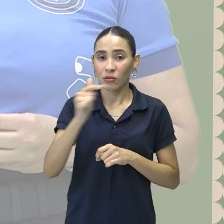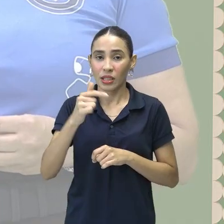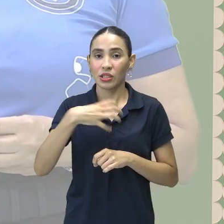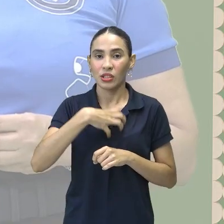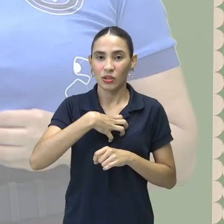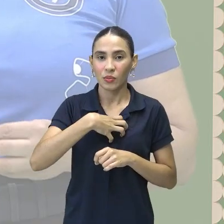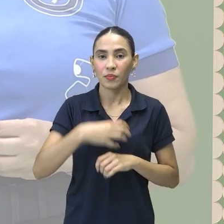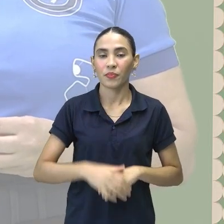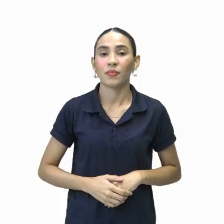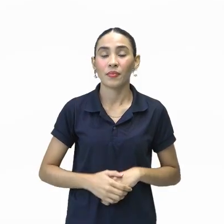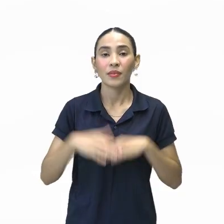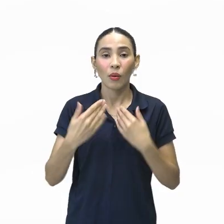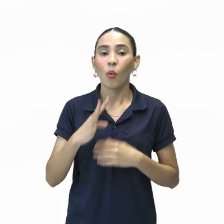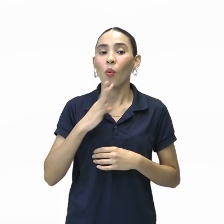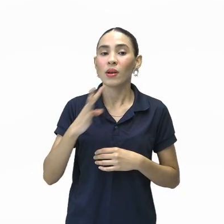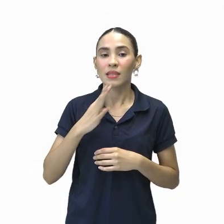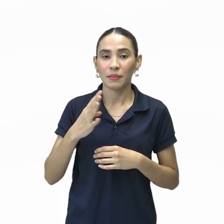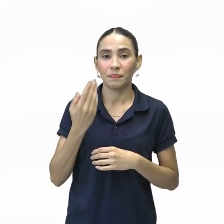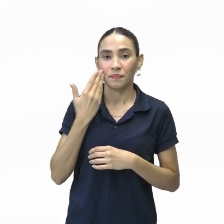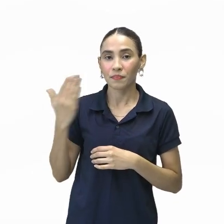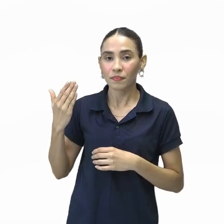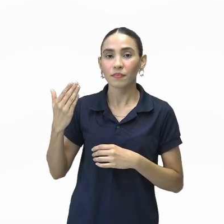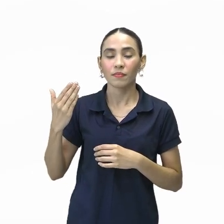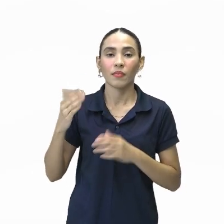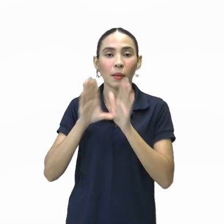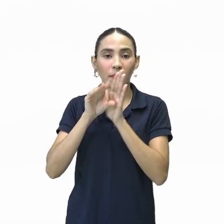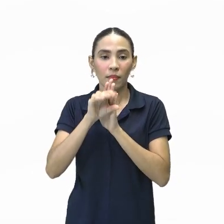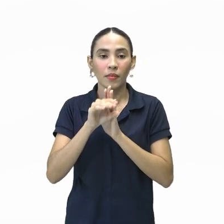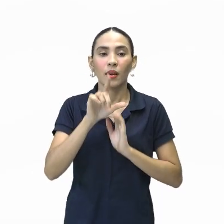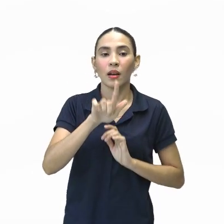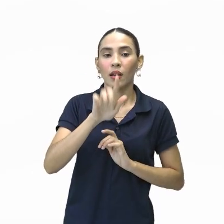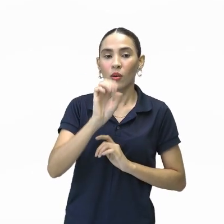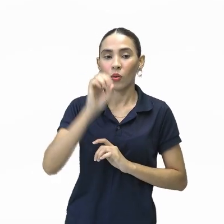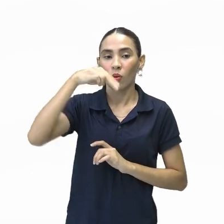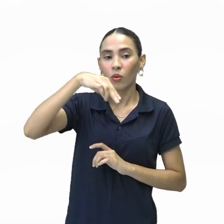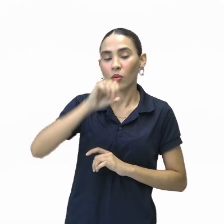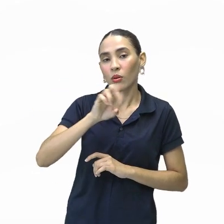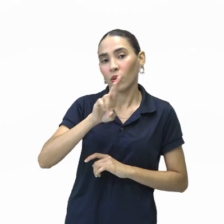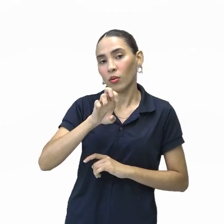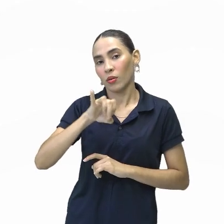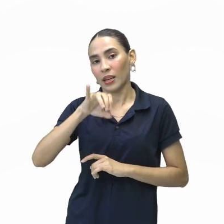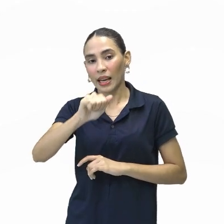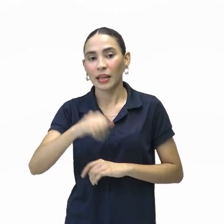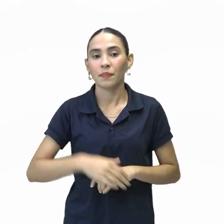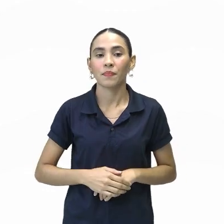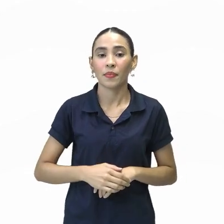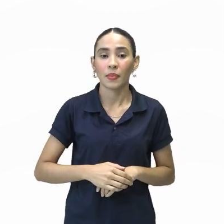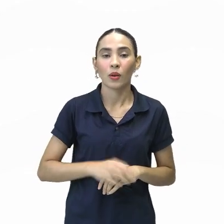conhecer alguns agentes bacterianos que causam ISTs, a começar aí pela gonorreia. Neisseria